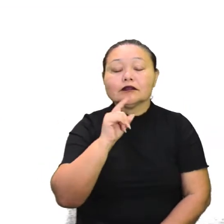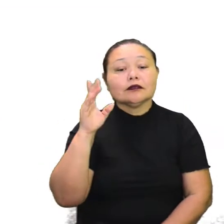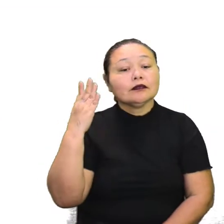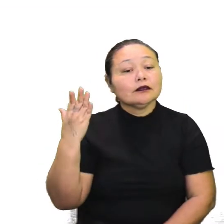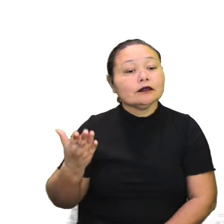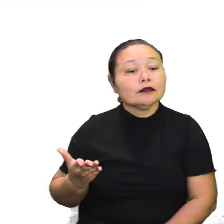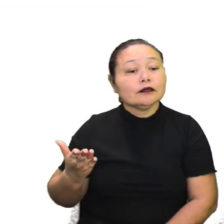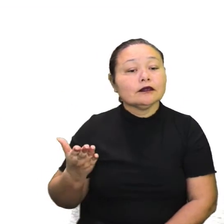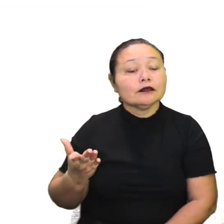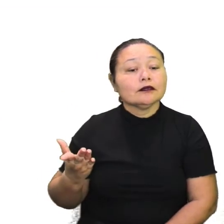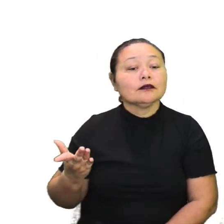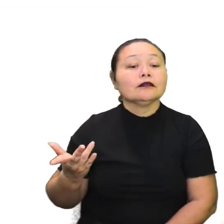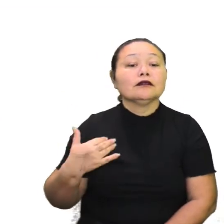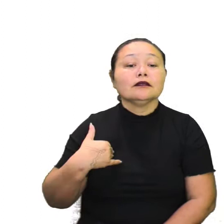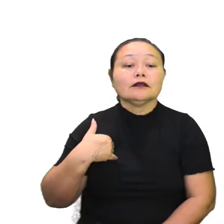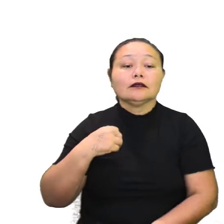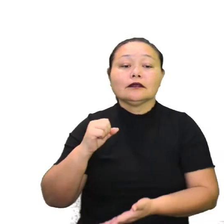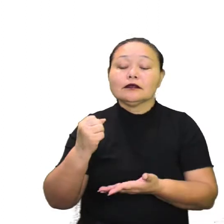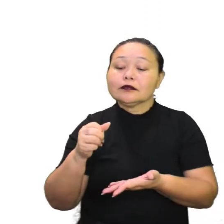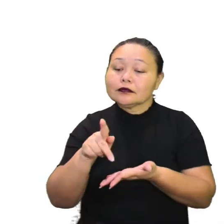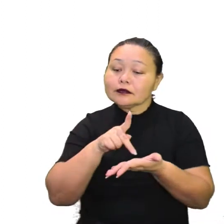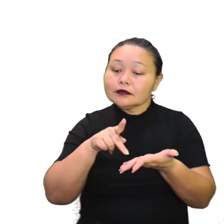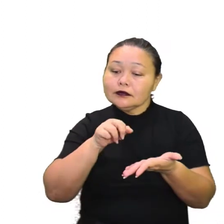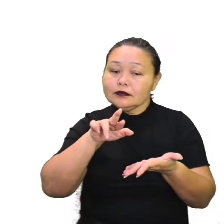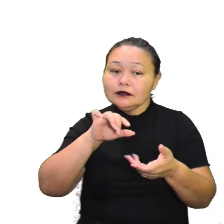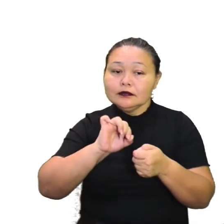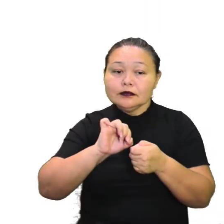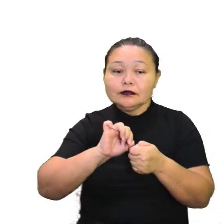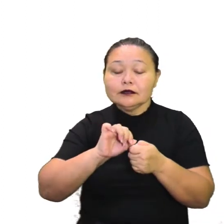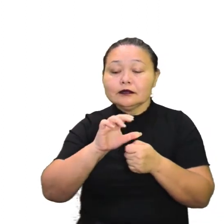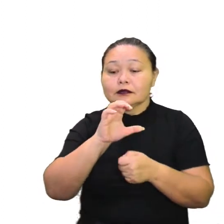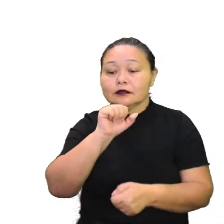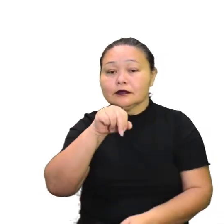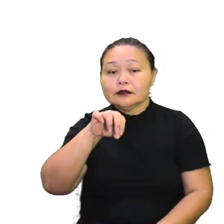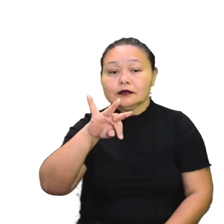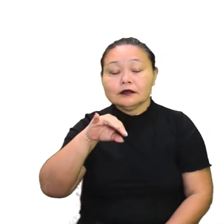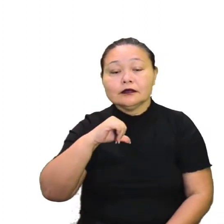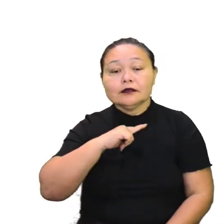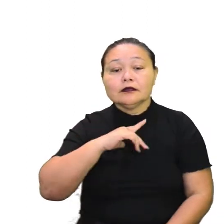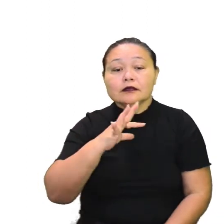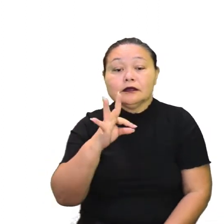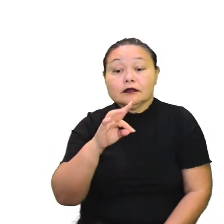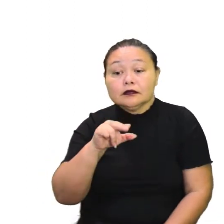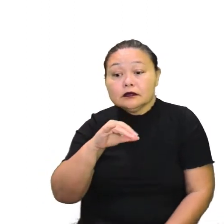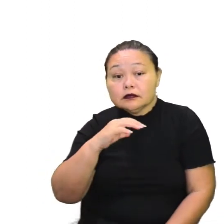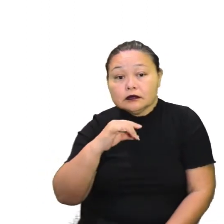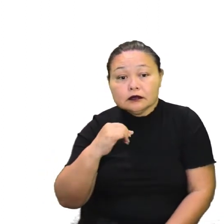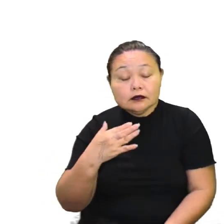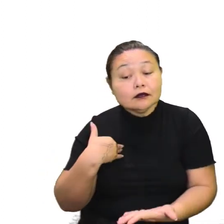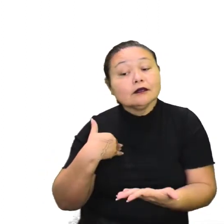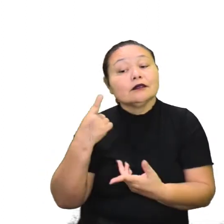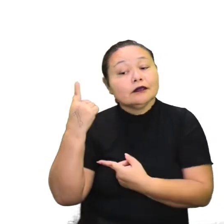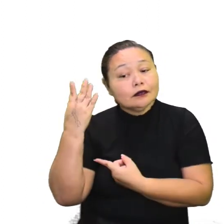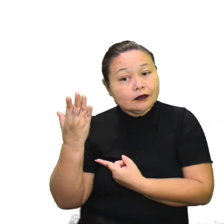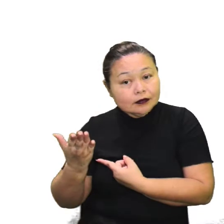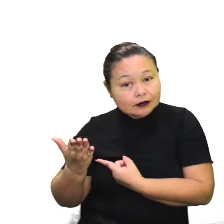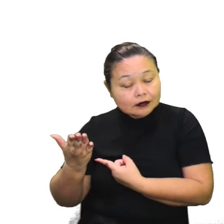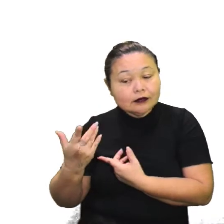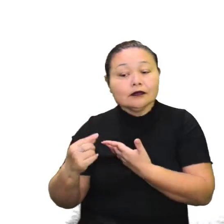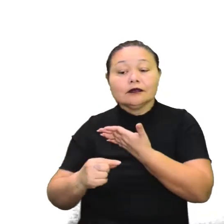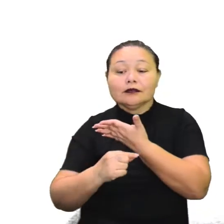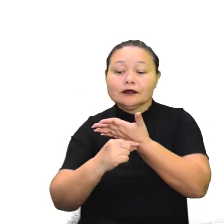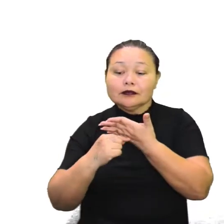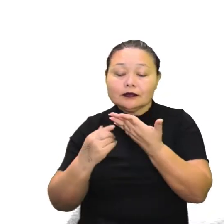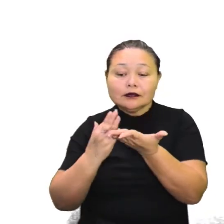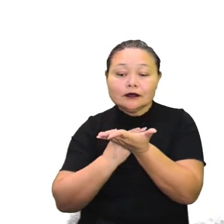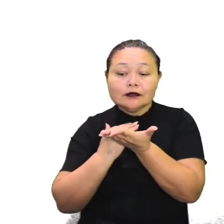você. Olha lá. Então, um exemplo de poesia lírica, o soneto de contrição, de Vinícius de Moraes, o nosso autor